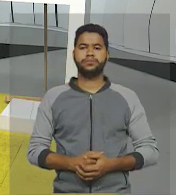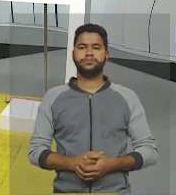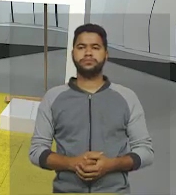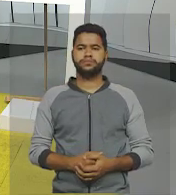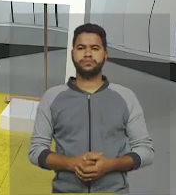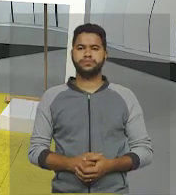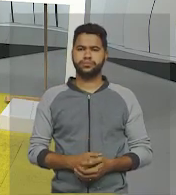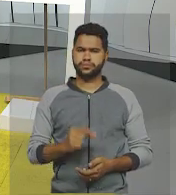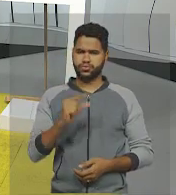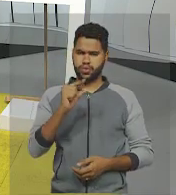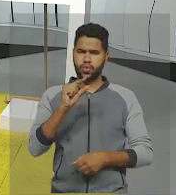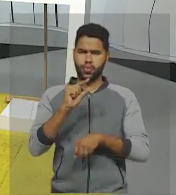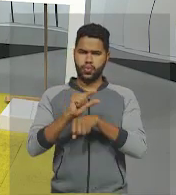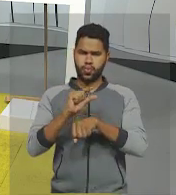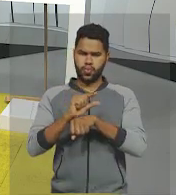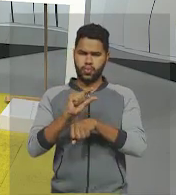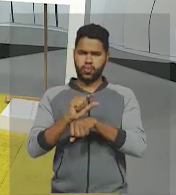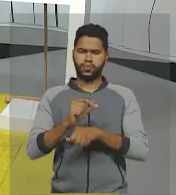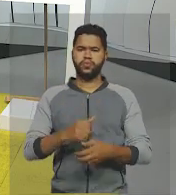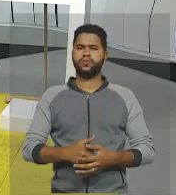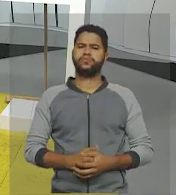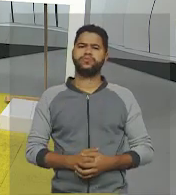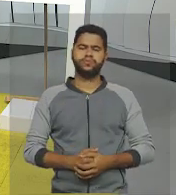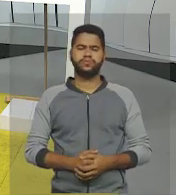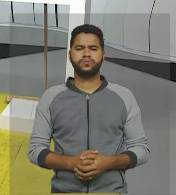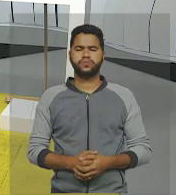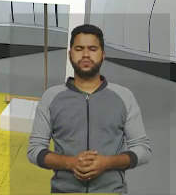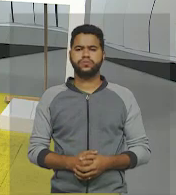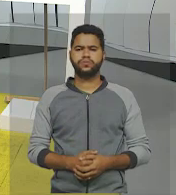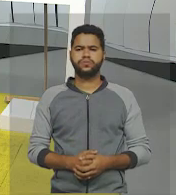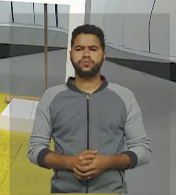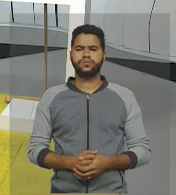Só um instante, deixa eu abrir aqui.